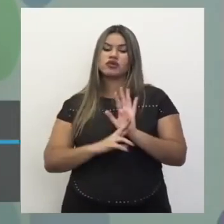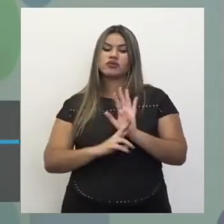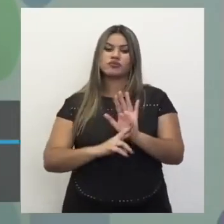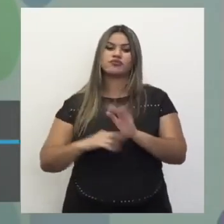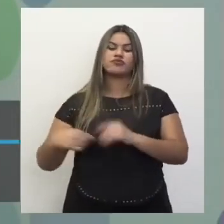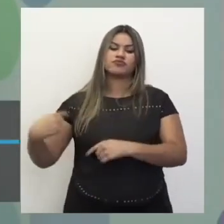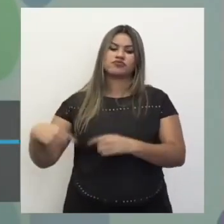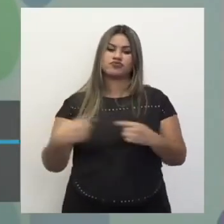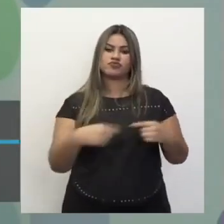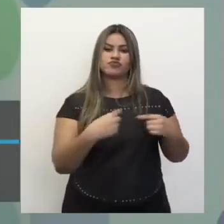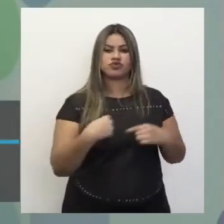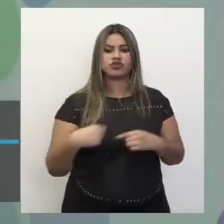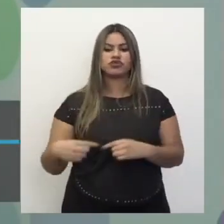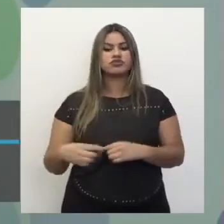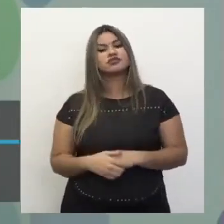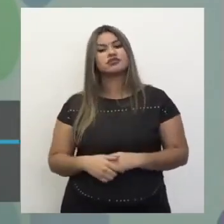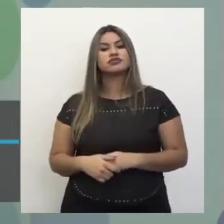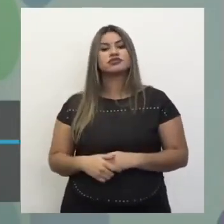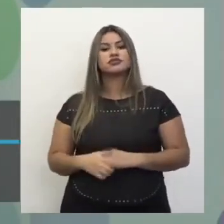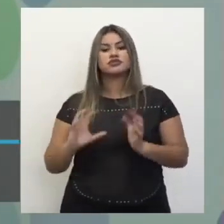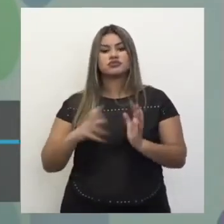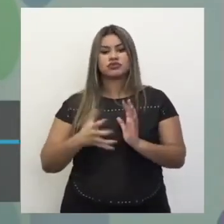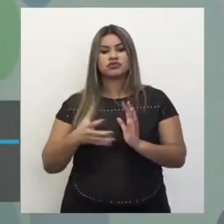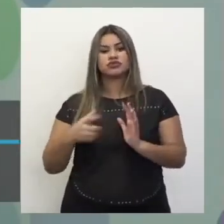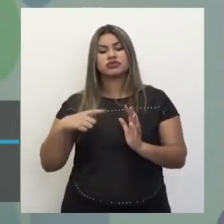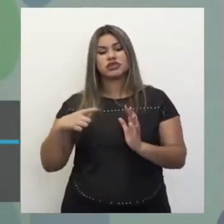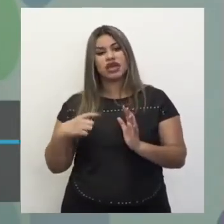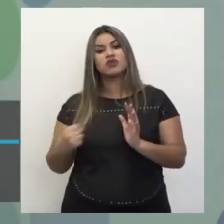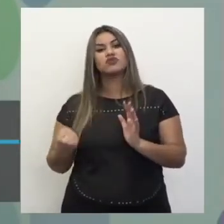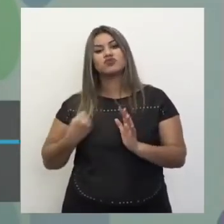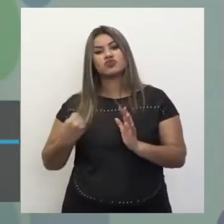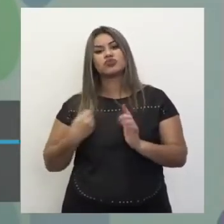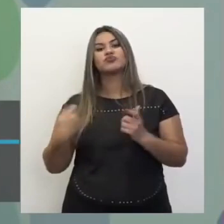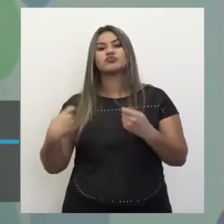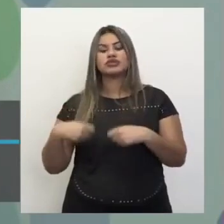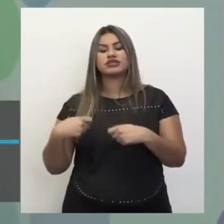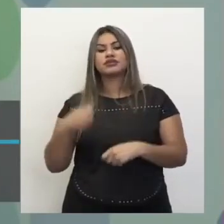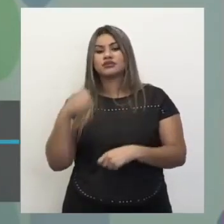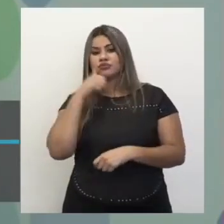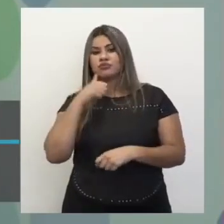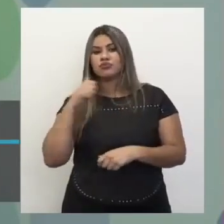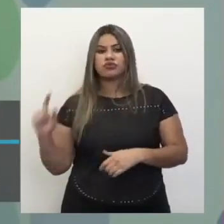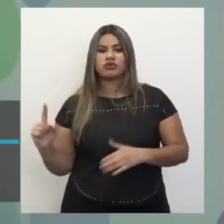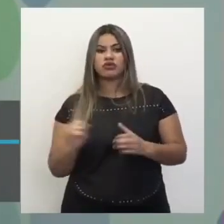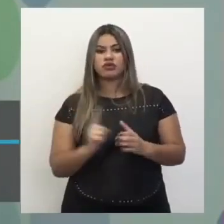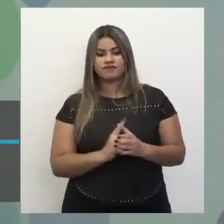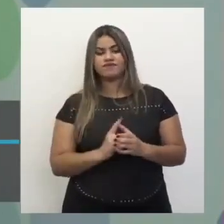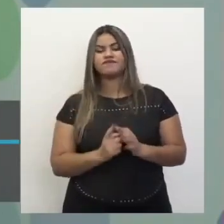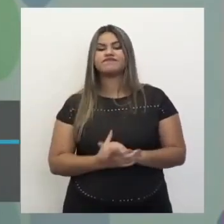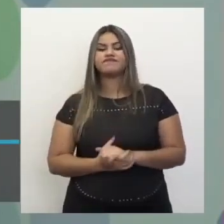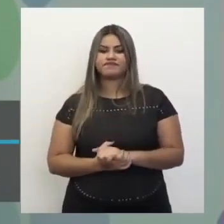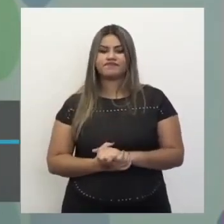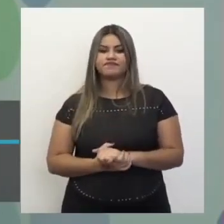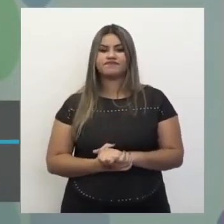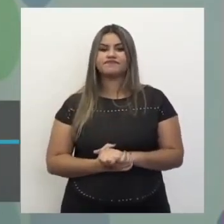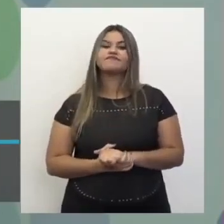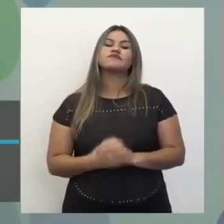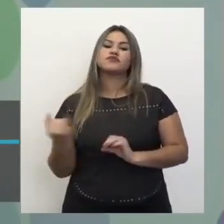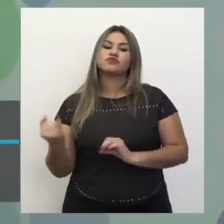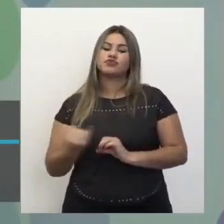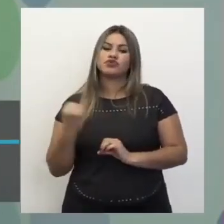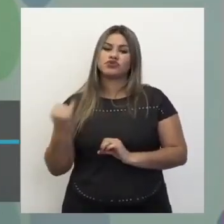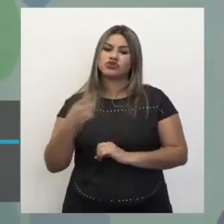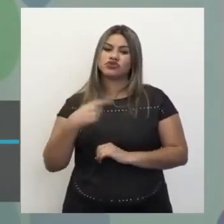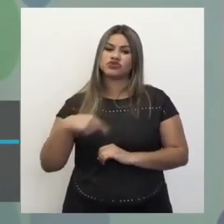representatividades políticas, né? E aí os partidos têm uma cota que eles precisam preencher para garantir essa inserção da mulher. Então é importante a